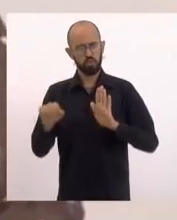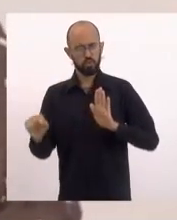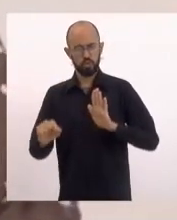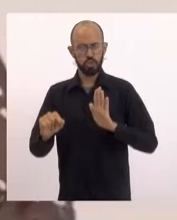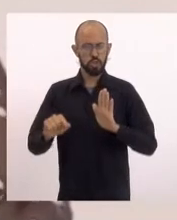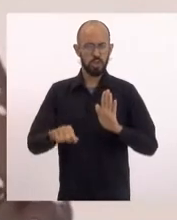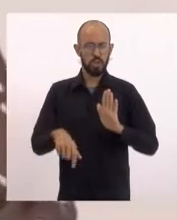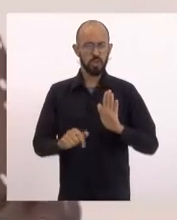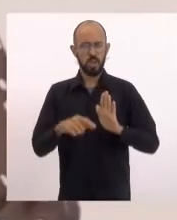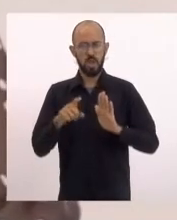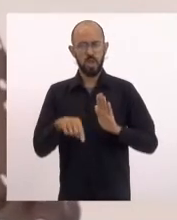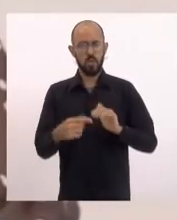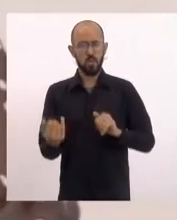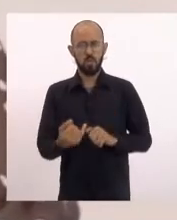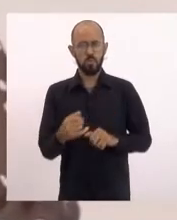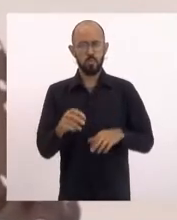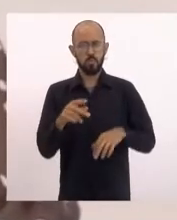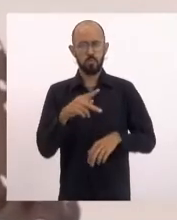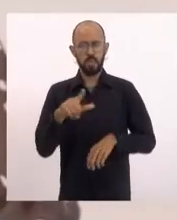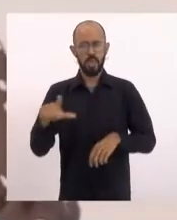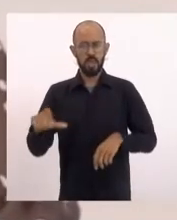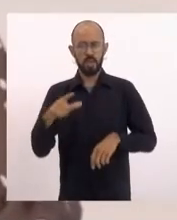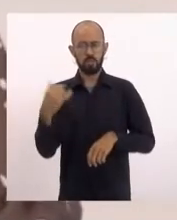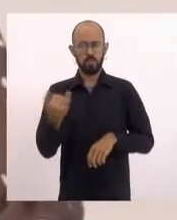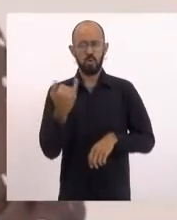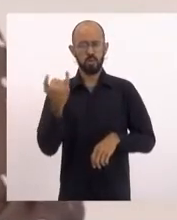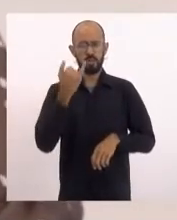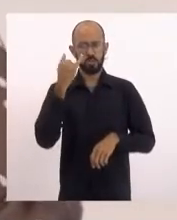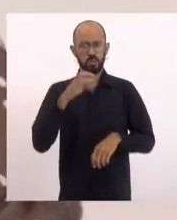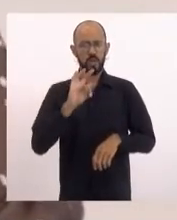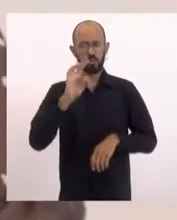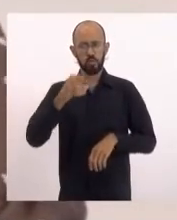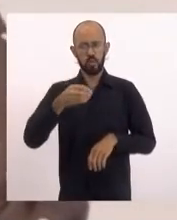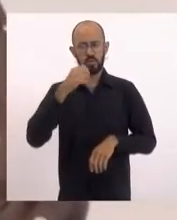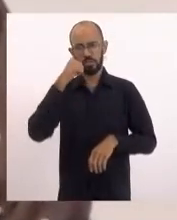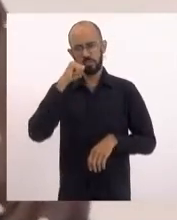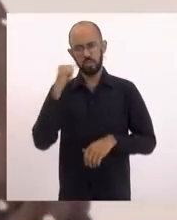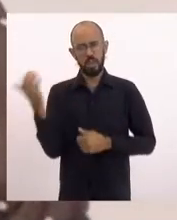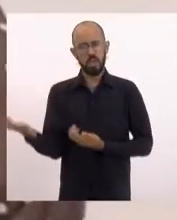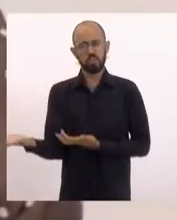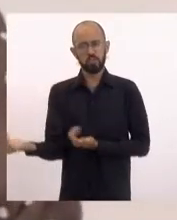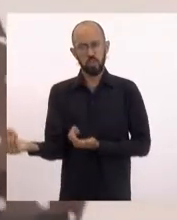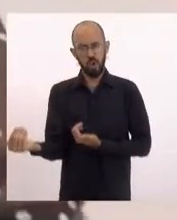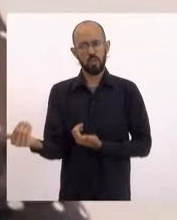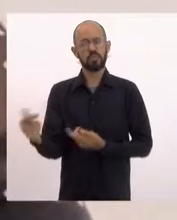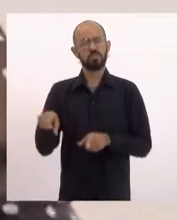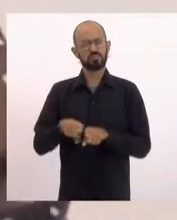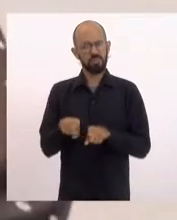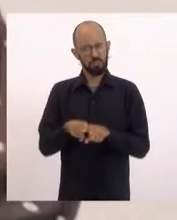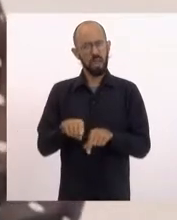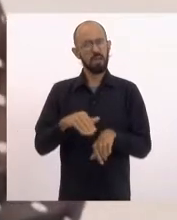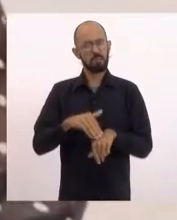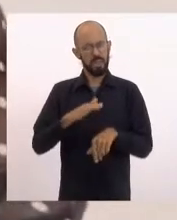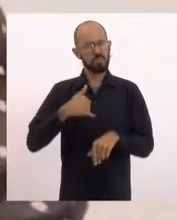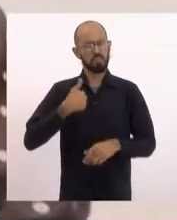para as nossas meninas e mulheres, né? O incentivo à participação e